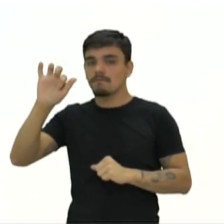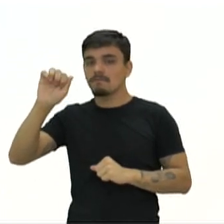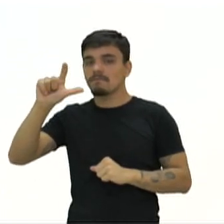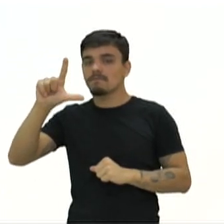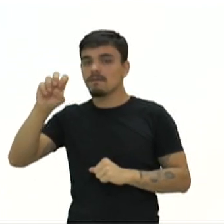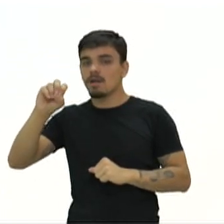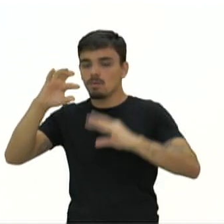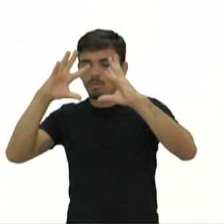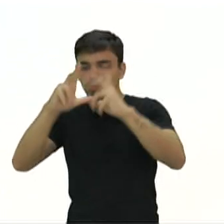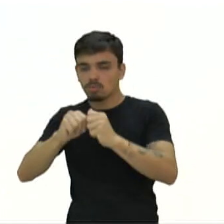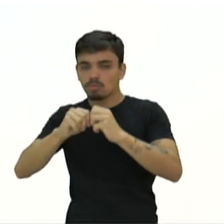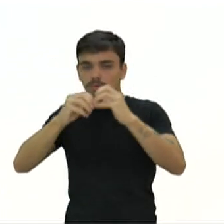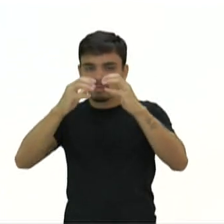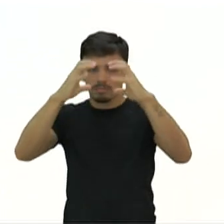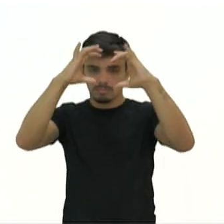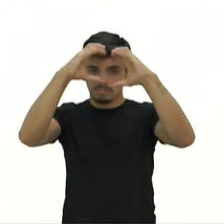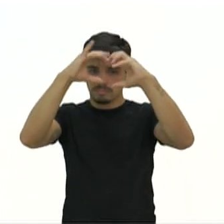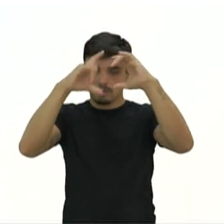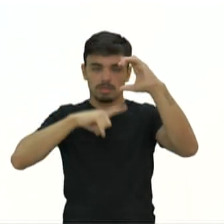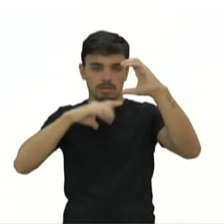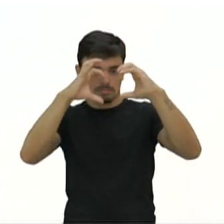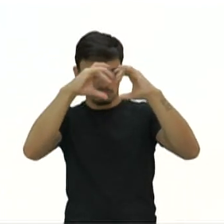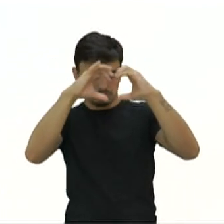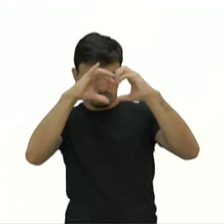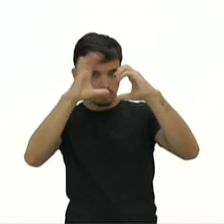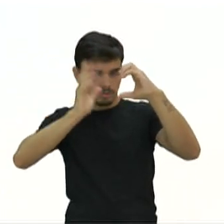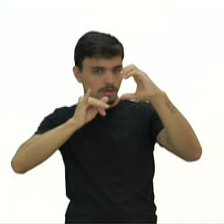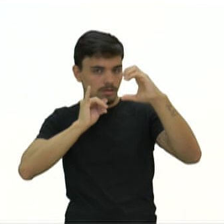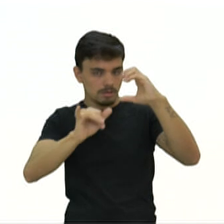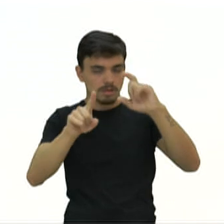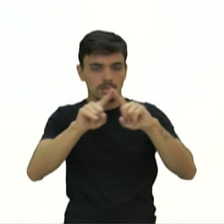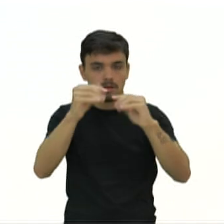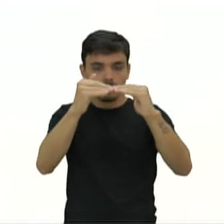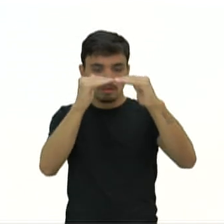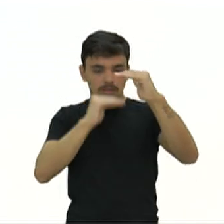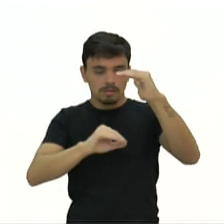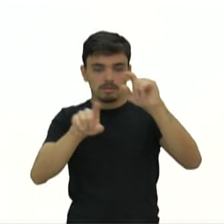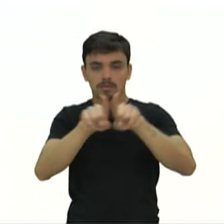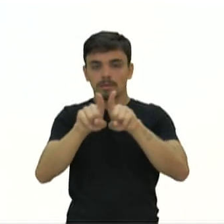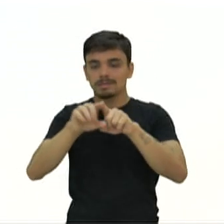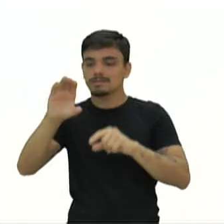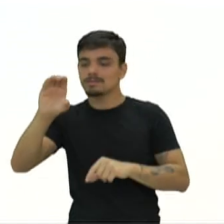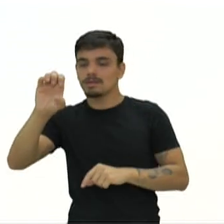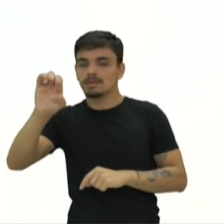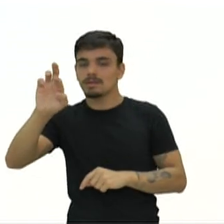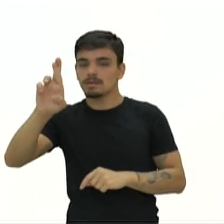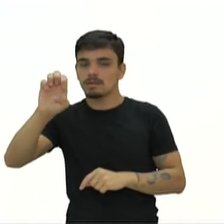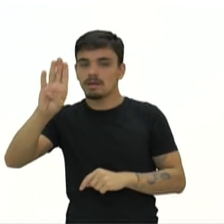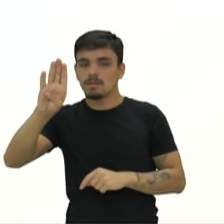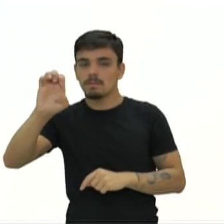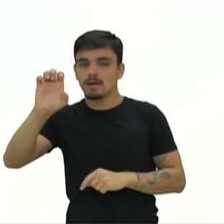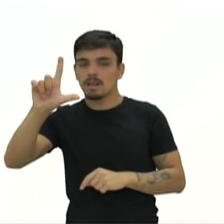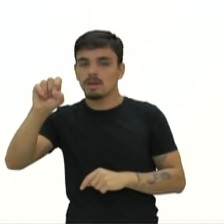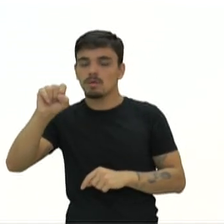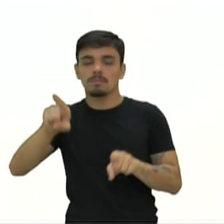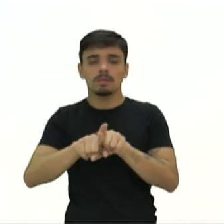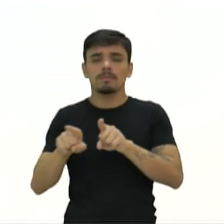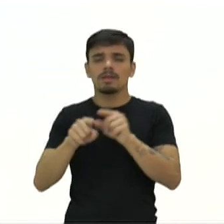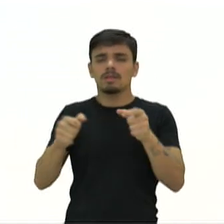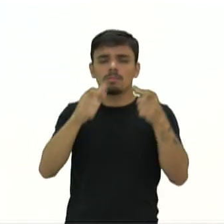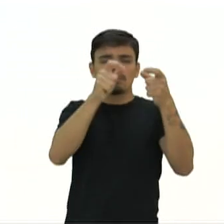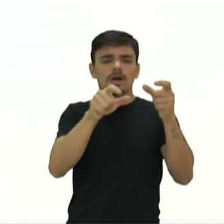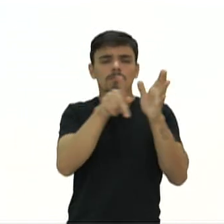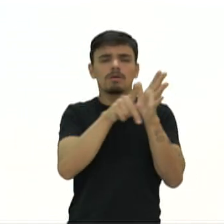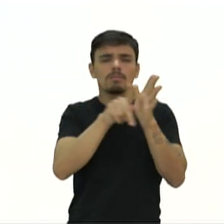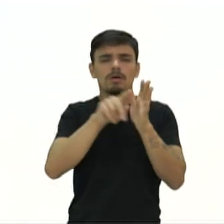né? Vamos dizer, nós temos aqui o cérebro, né? Propriamente dito, logo abaixo o cerebelo. Mas existe uma região que nós chamamos de hipotálamo,